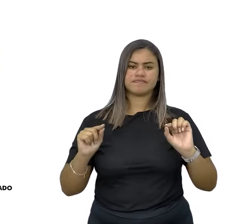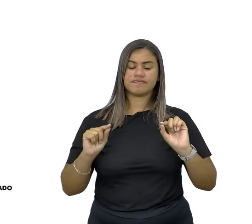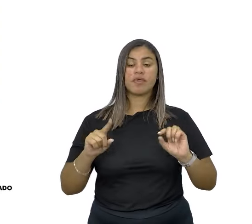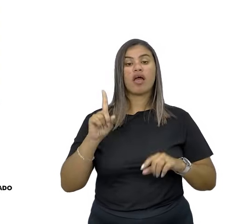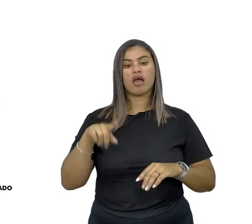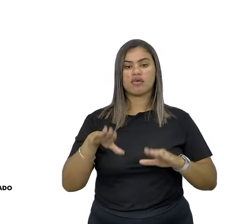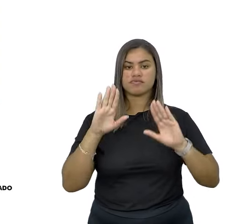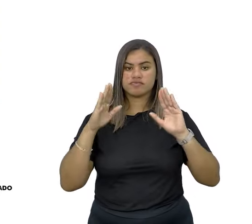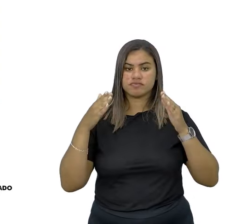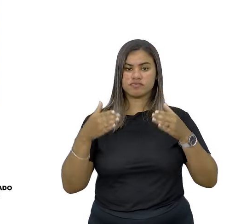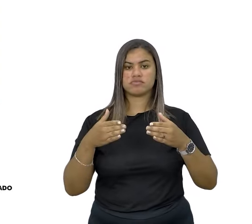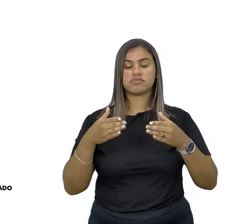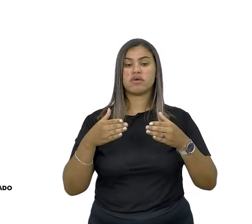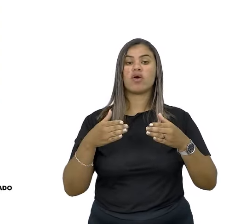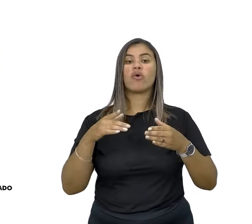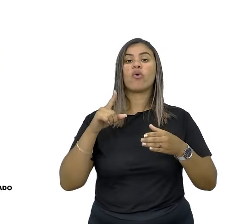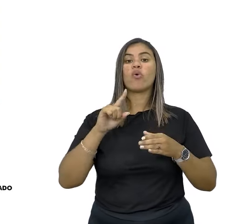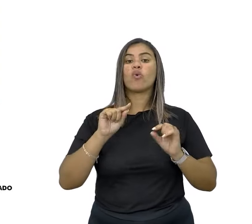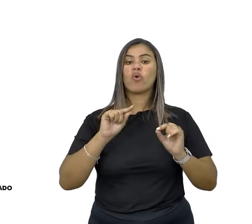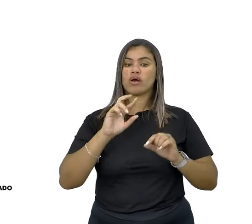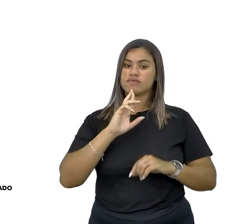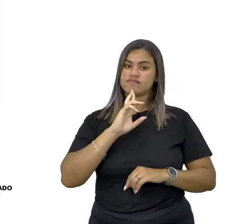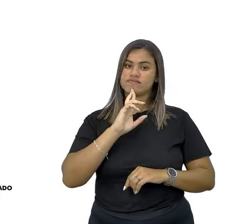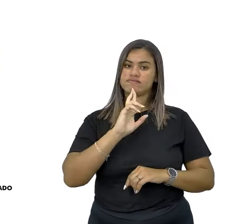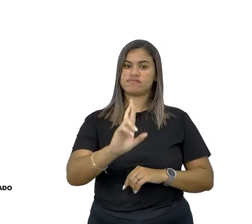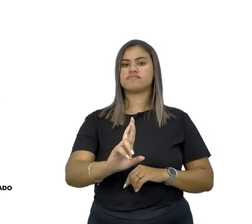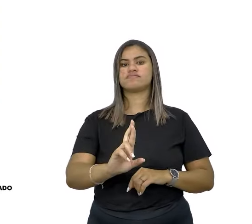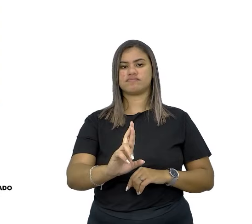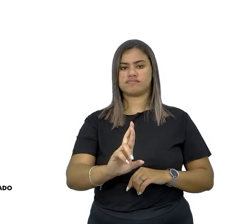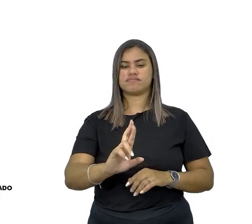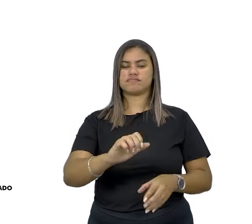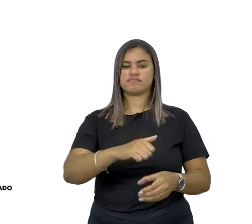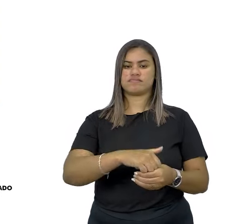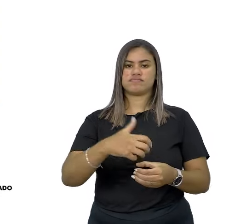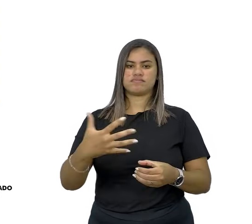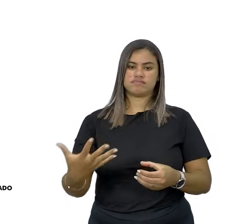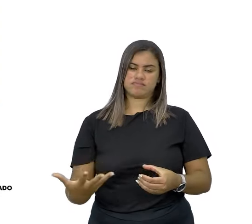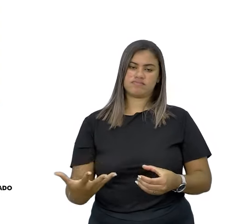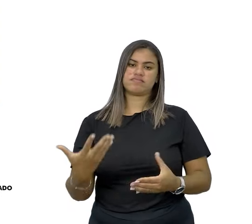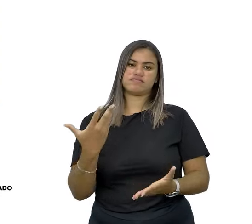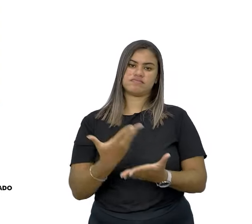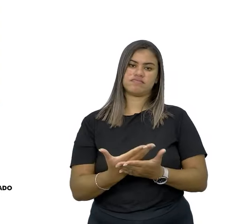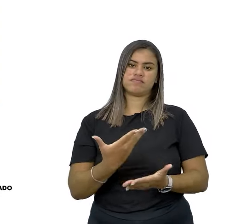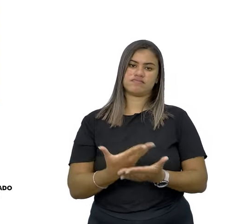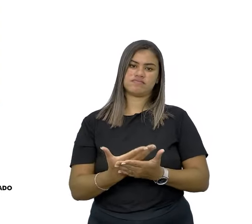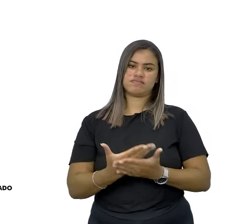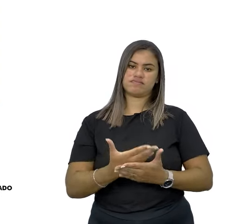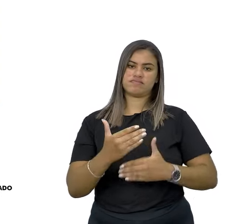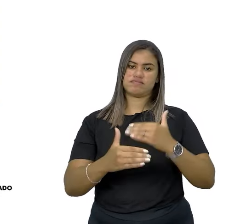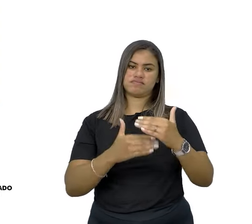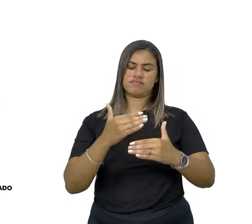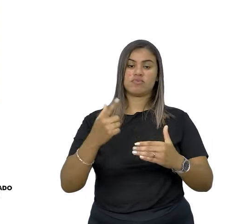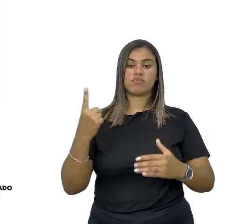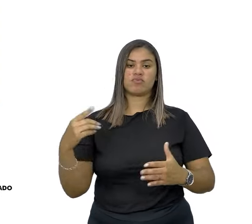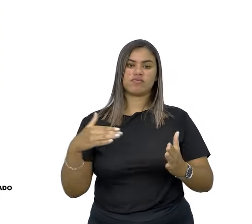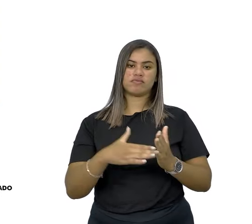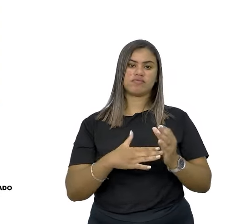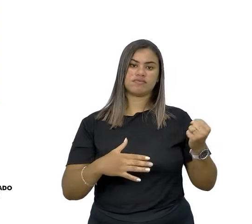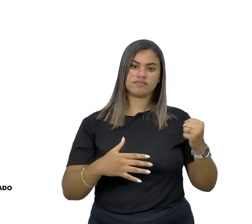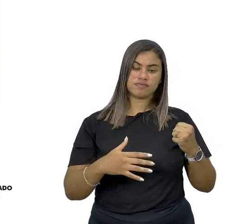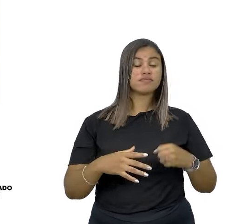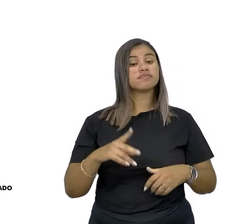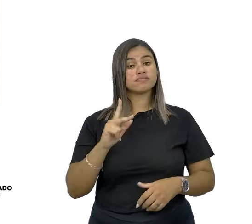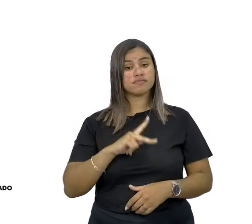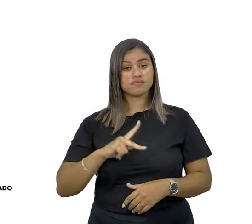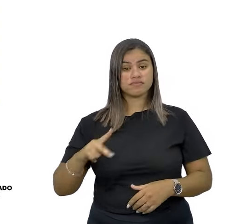foco, o ponto focal, é sistematizar os conteúdos que eles desenvolveram das aulas 1 até a 8. O professor ele